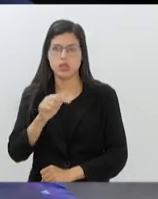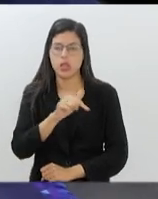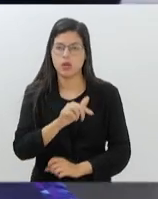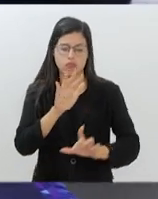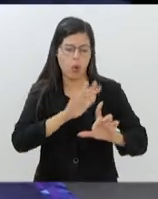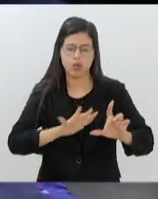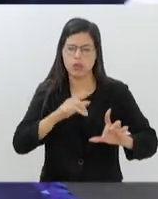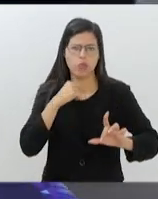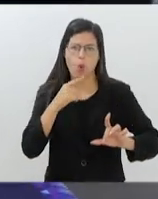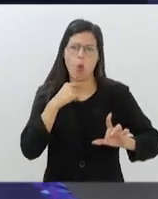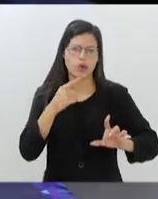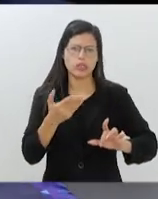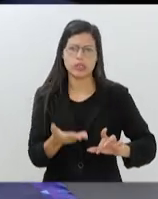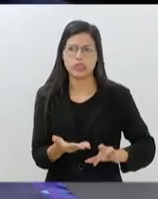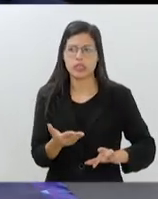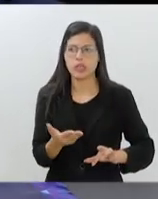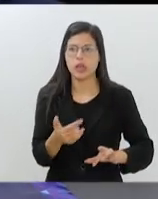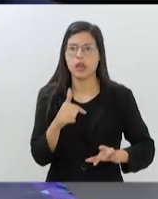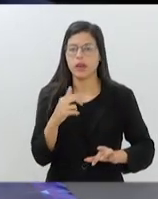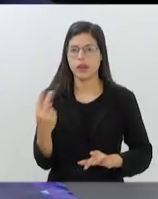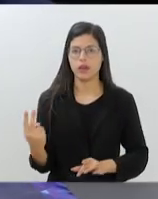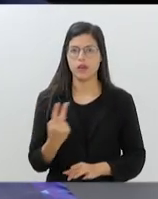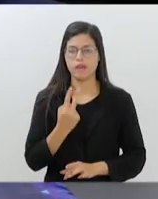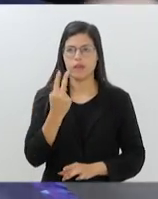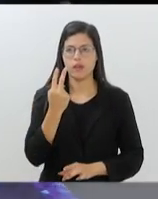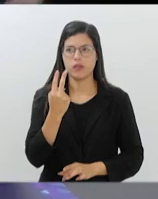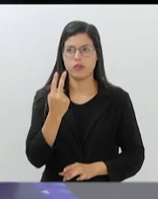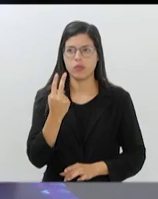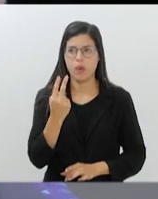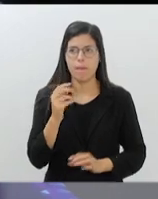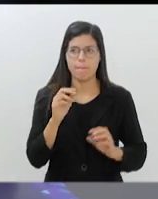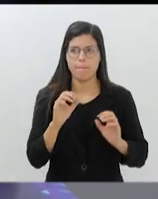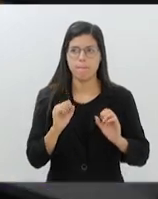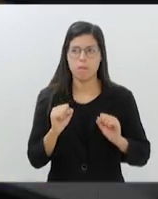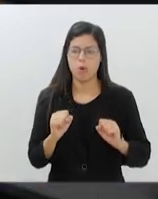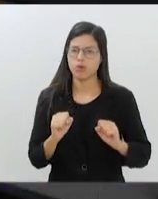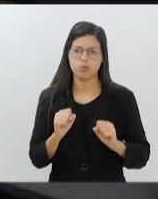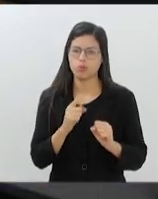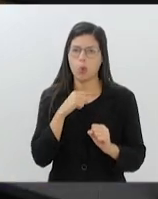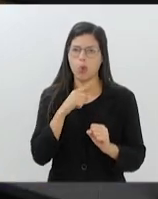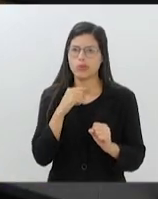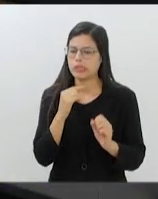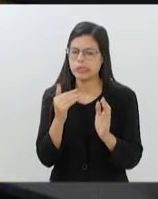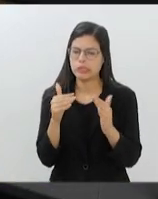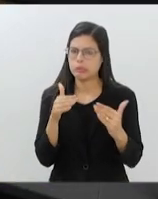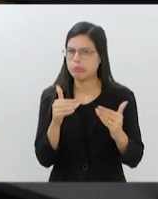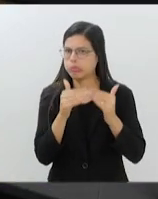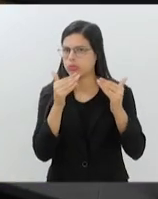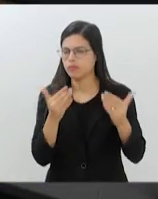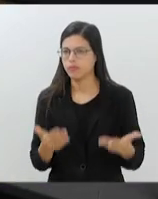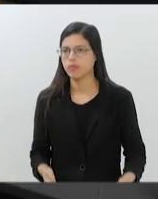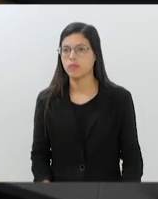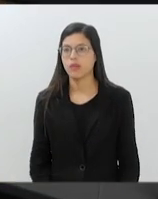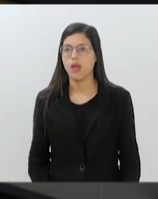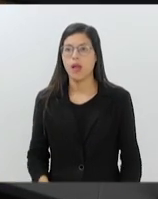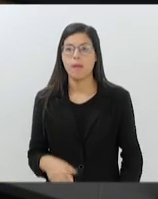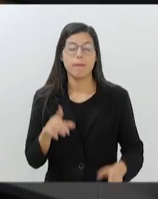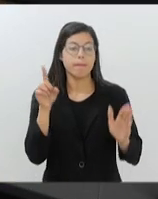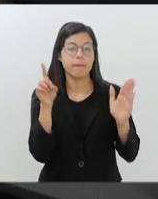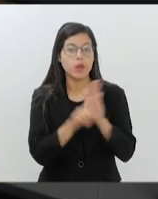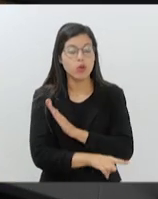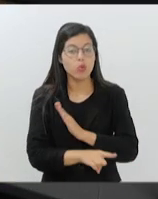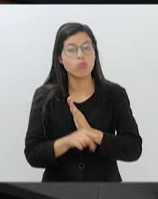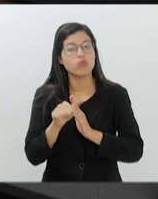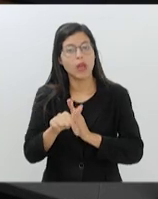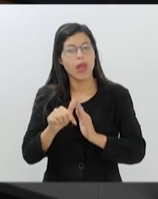então aquele valor que é uma previsão de investimento foi essa minha pergunta Senor a minha pergunta foi o senhor trocar o veículo a agência